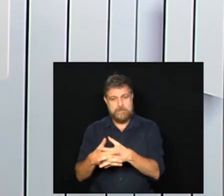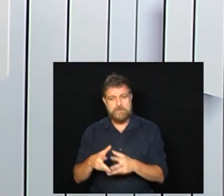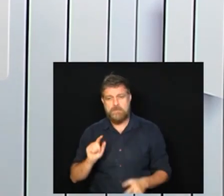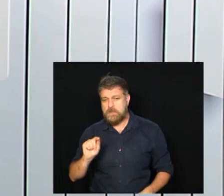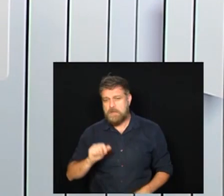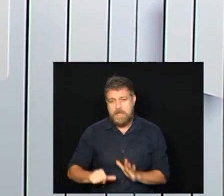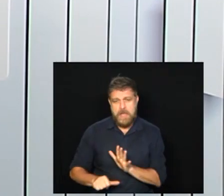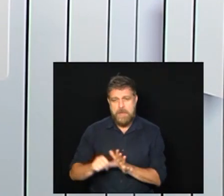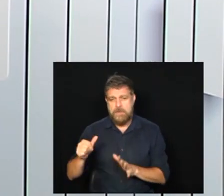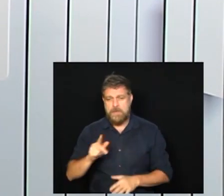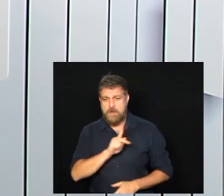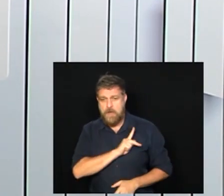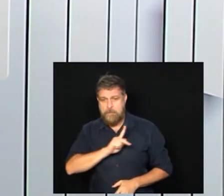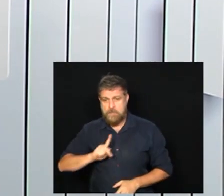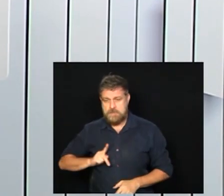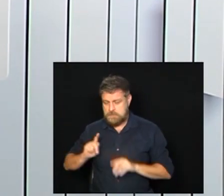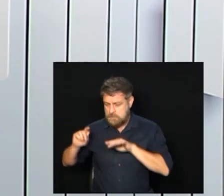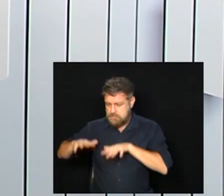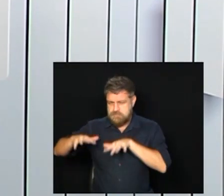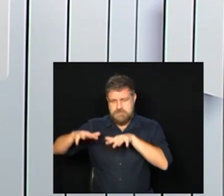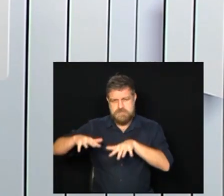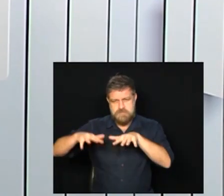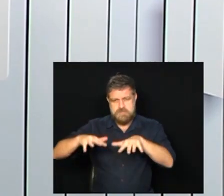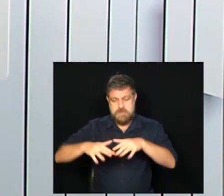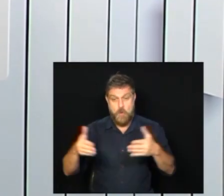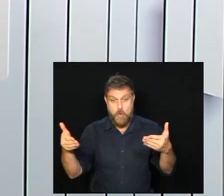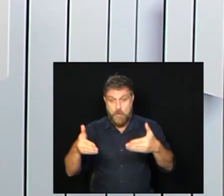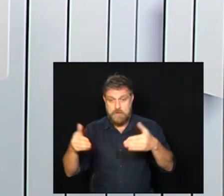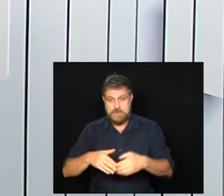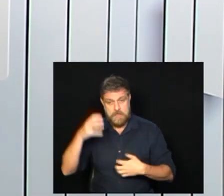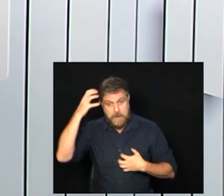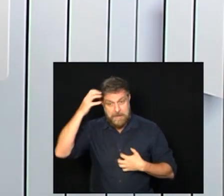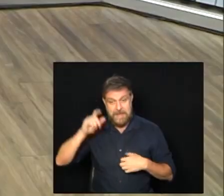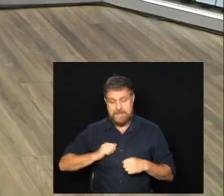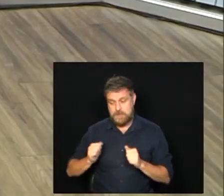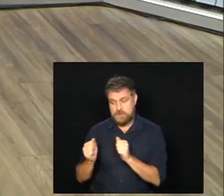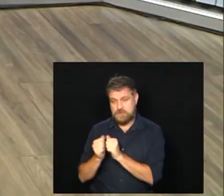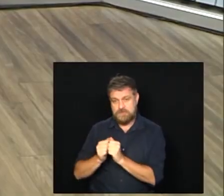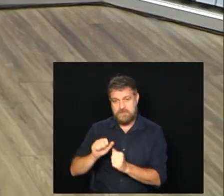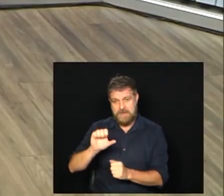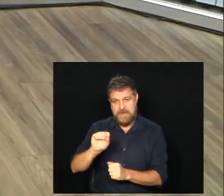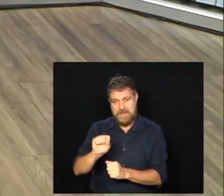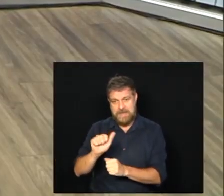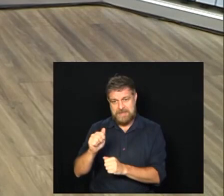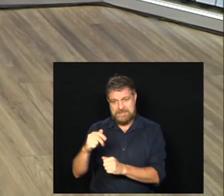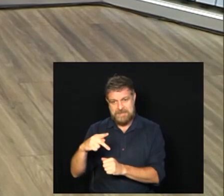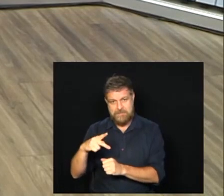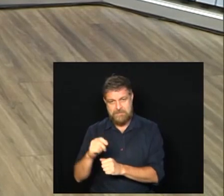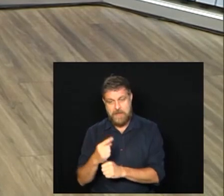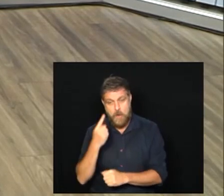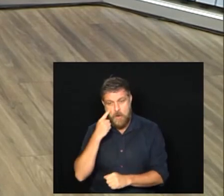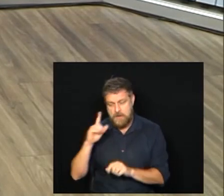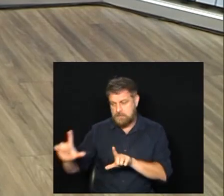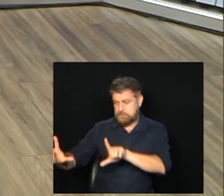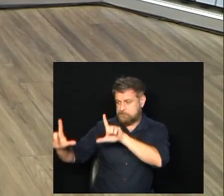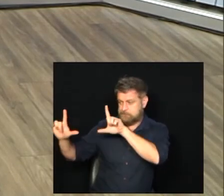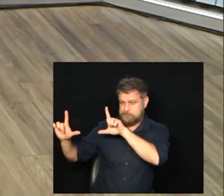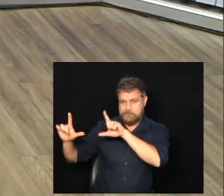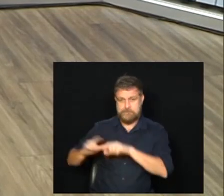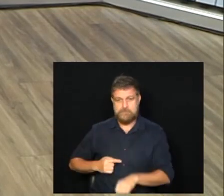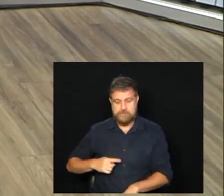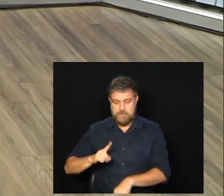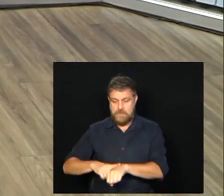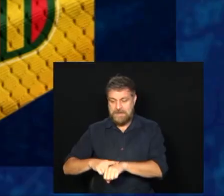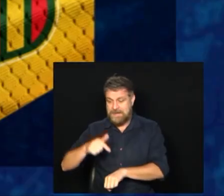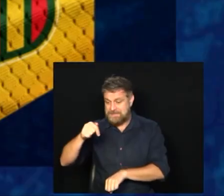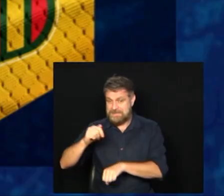cronológica, a Ponte Preta entra em campo hoje, então a Macaca recebe o Sampaio Corrêa, já está aqui na minha tela, olha só. Daqui a pouco, em